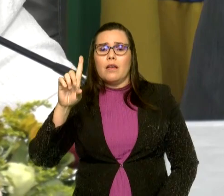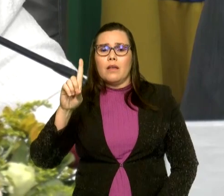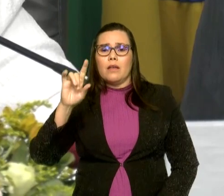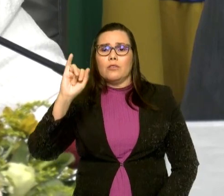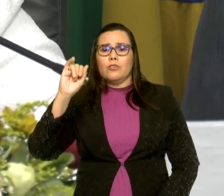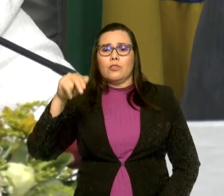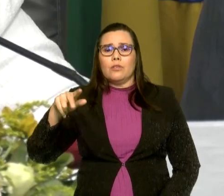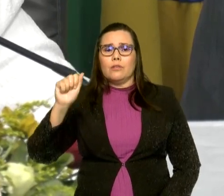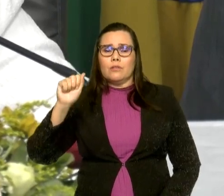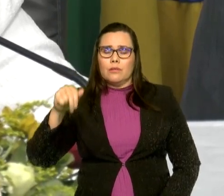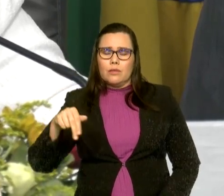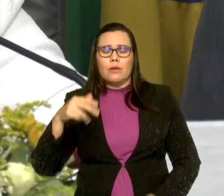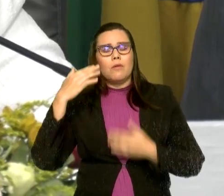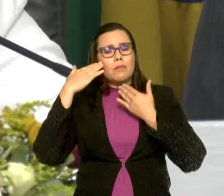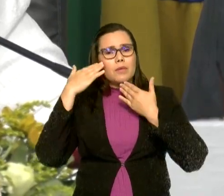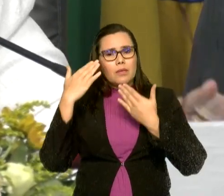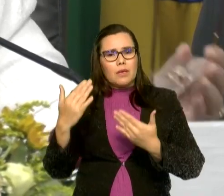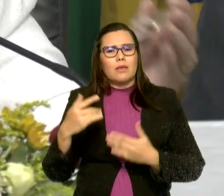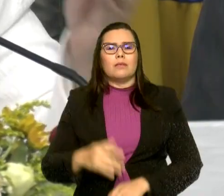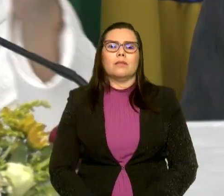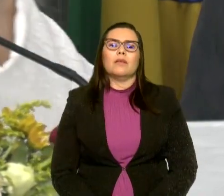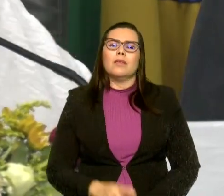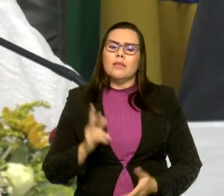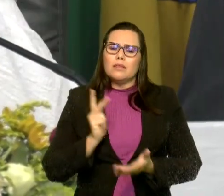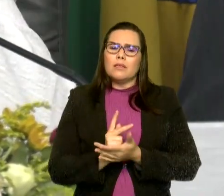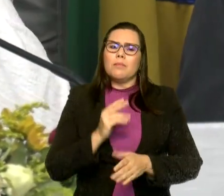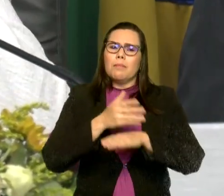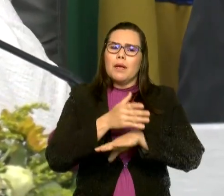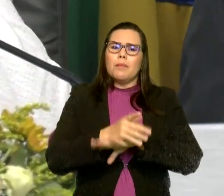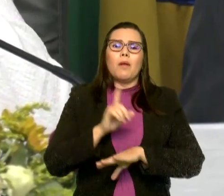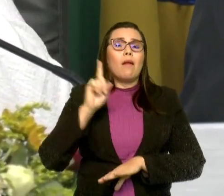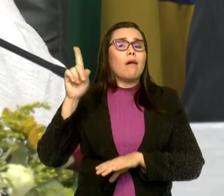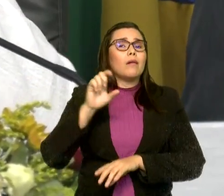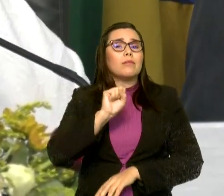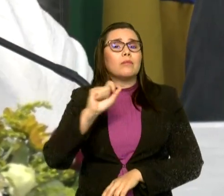Assembleia. Obrigado pela presença aqui hoje.